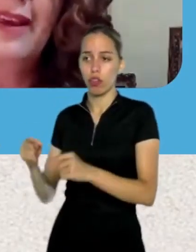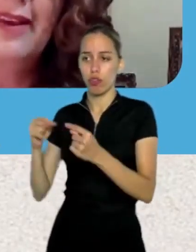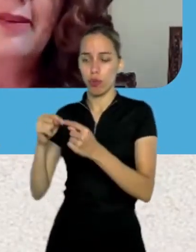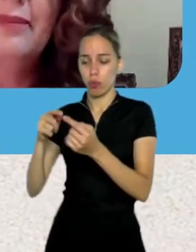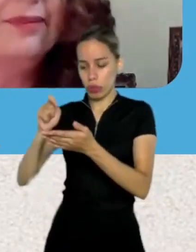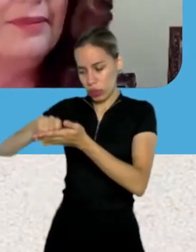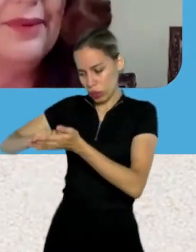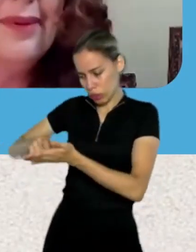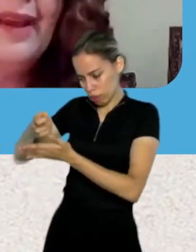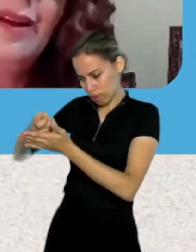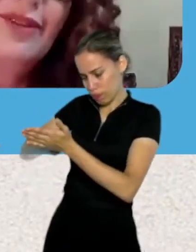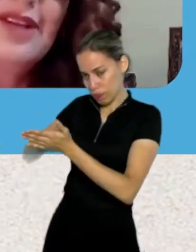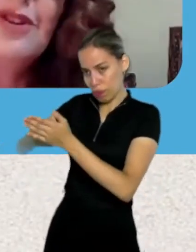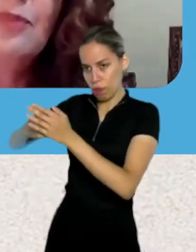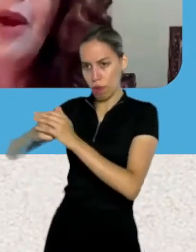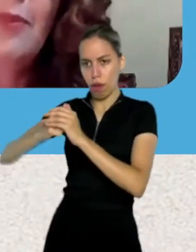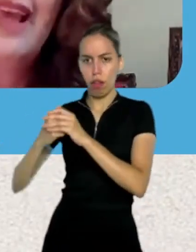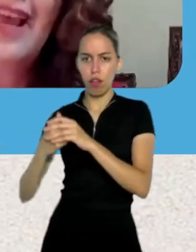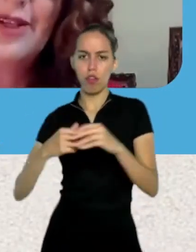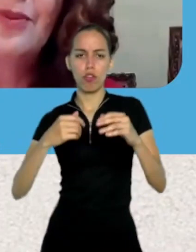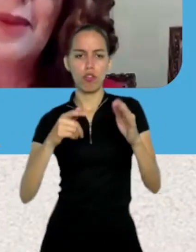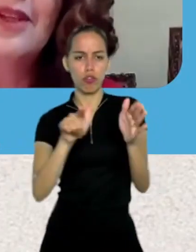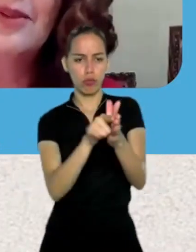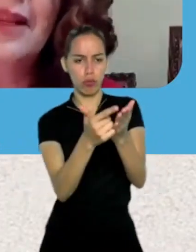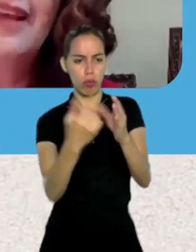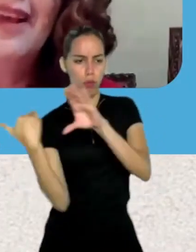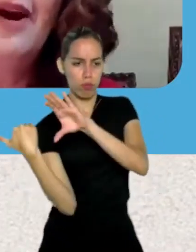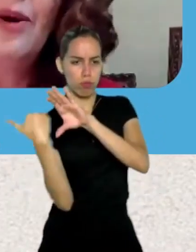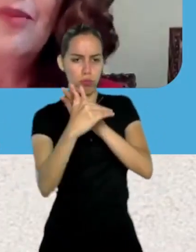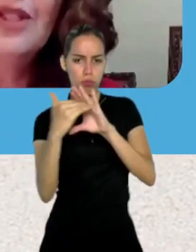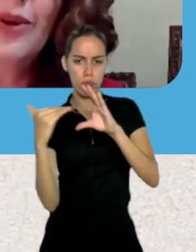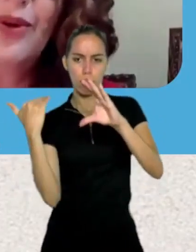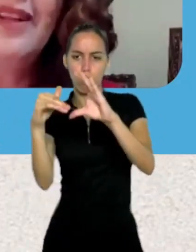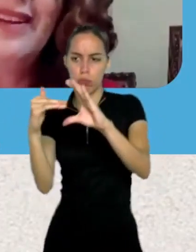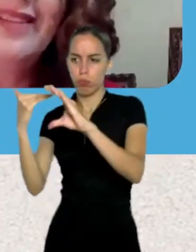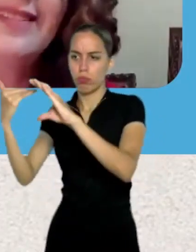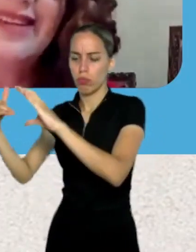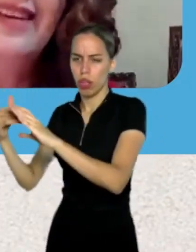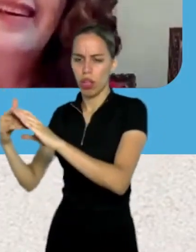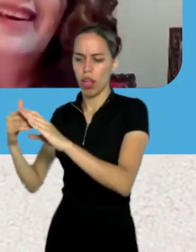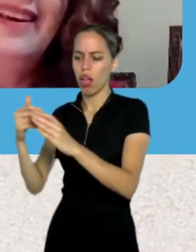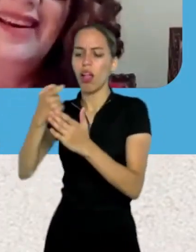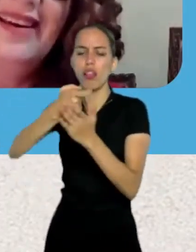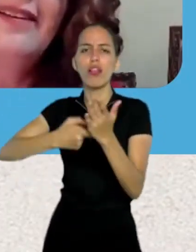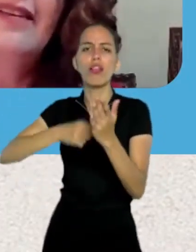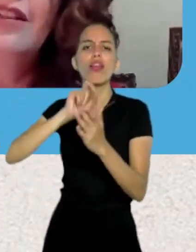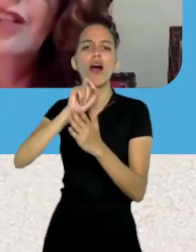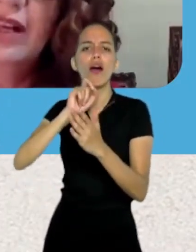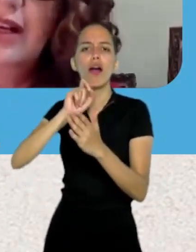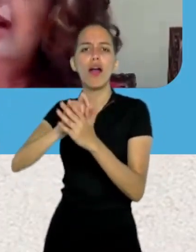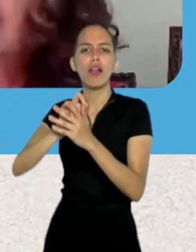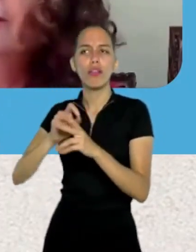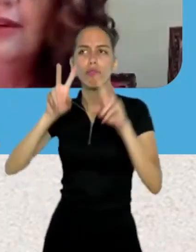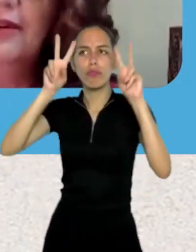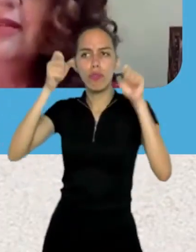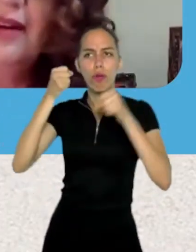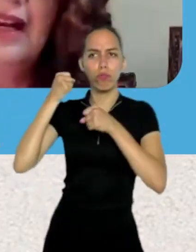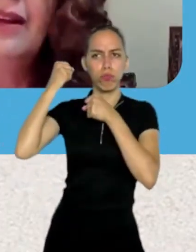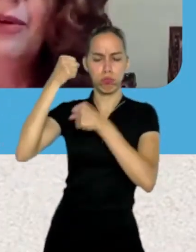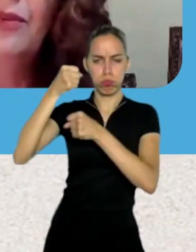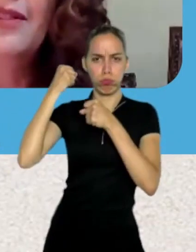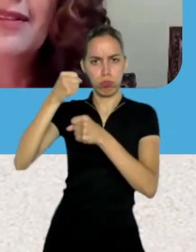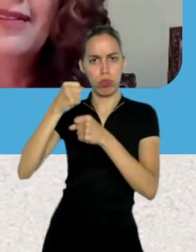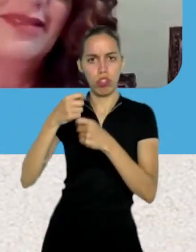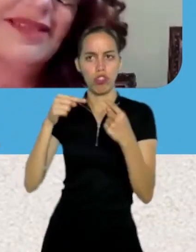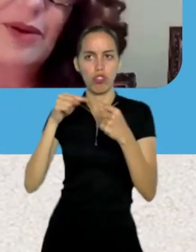textos, eram textos de protesto mesmo, né? Algumas crônicas criticando ou